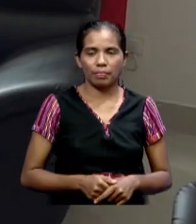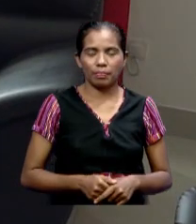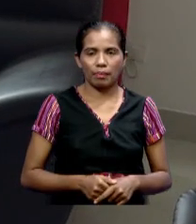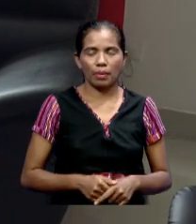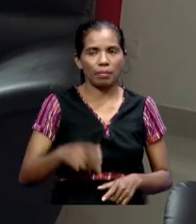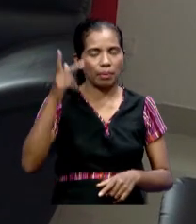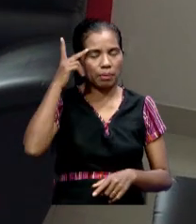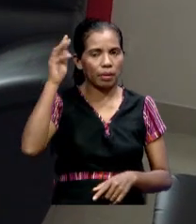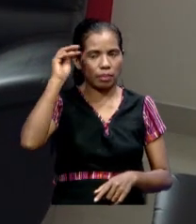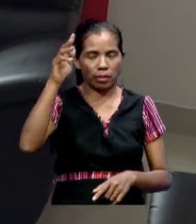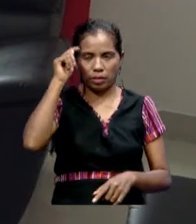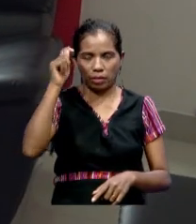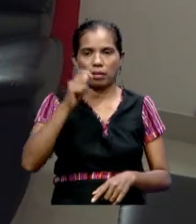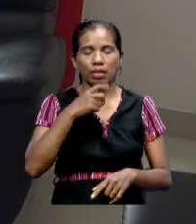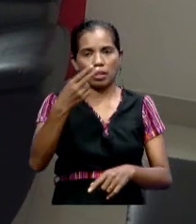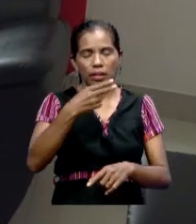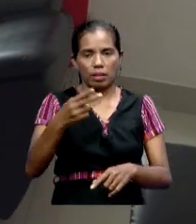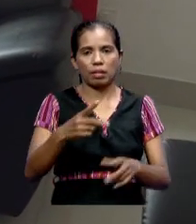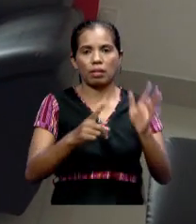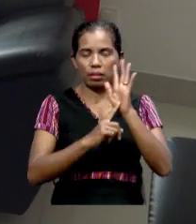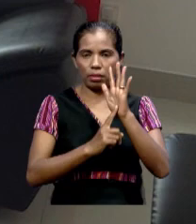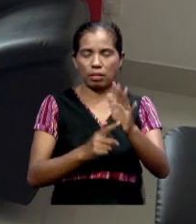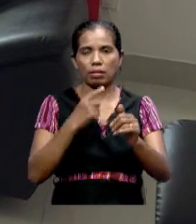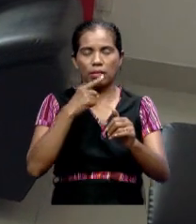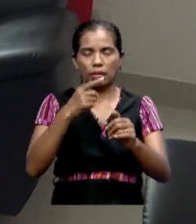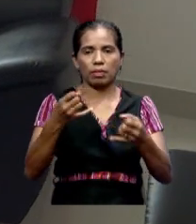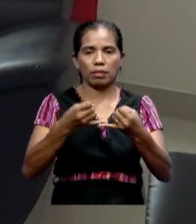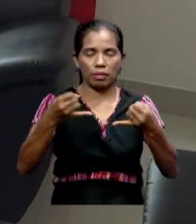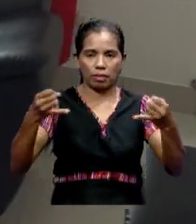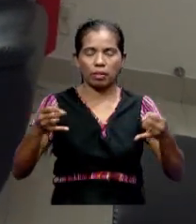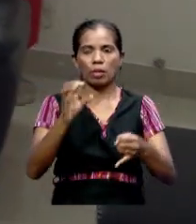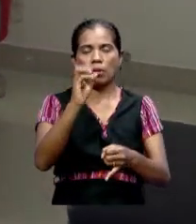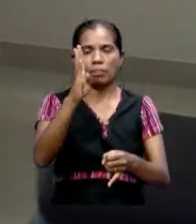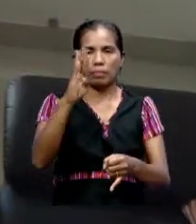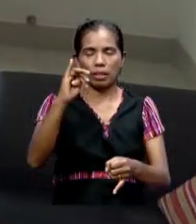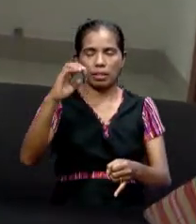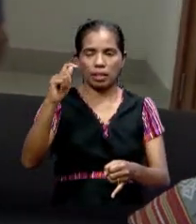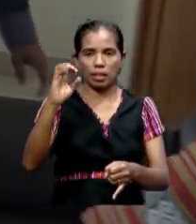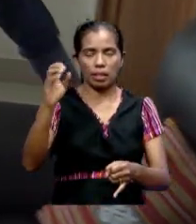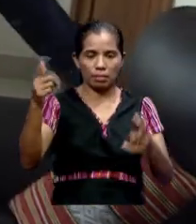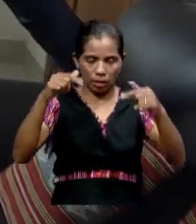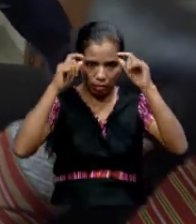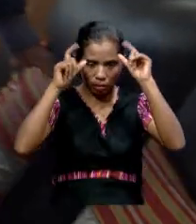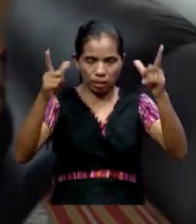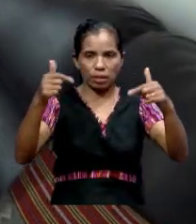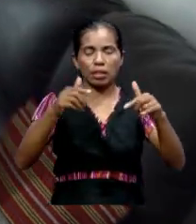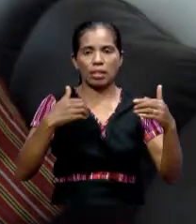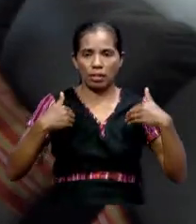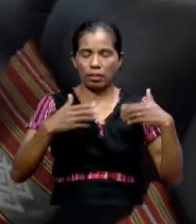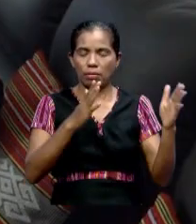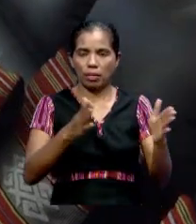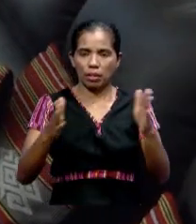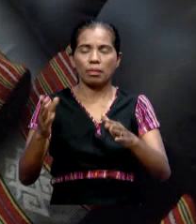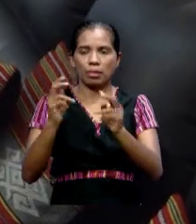Primeiro ministro Taru Matanduak ia quinta ne afirma dada fibra óptica mai Timor-Leste se ia hela processo non ne precisa tempo